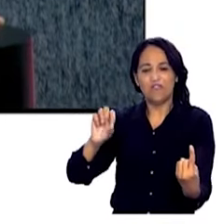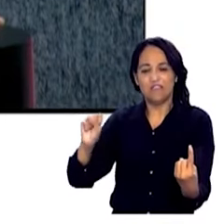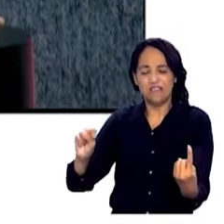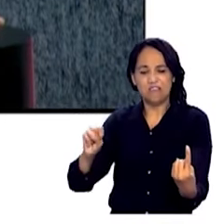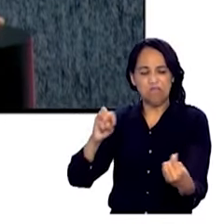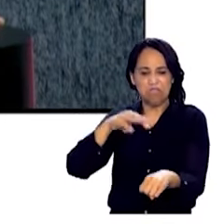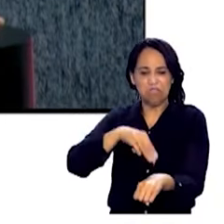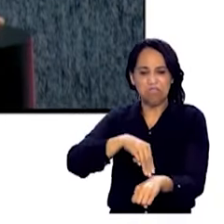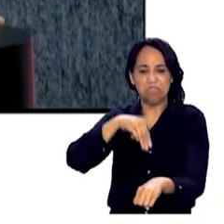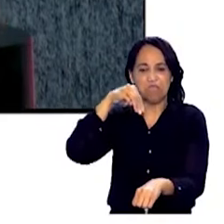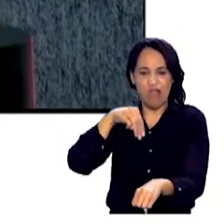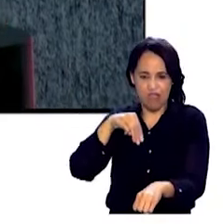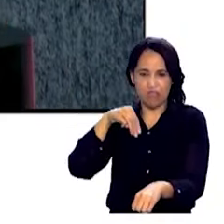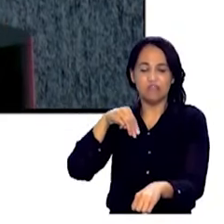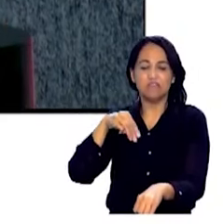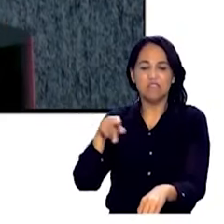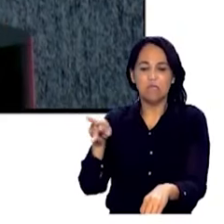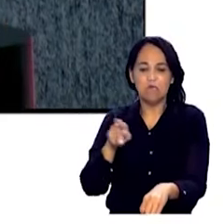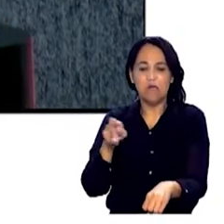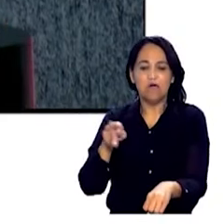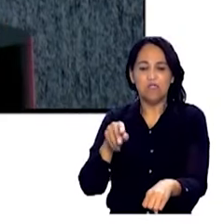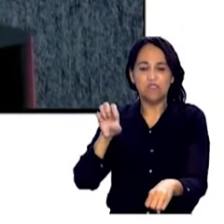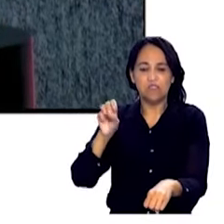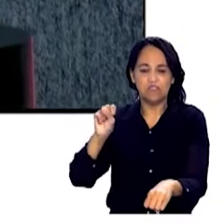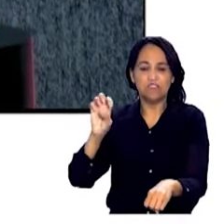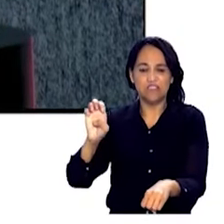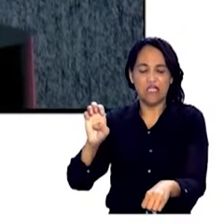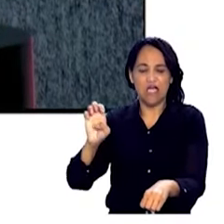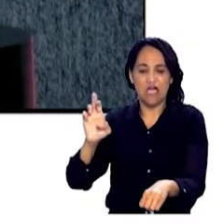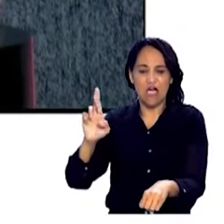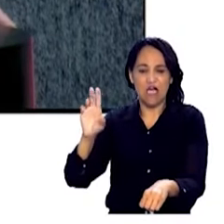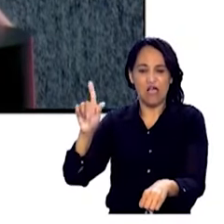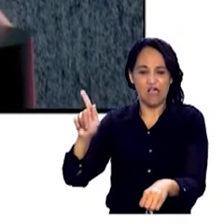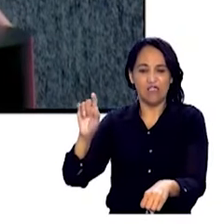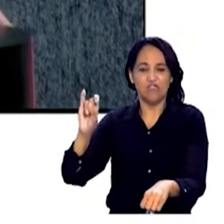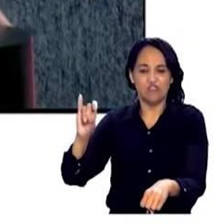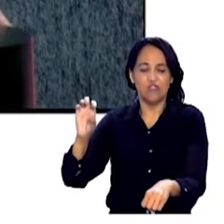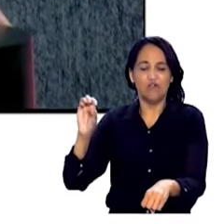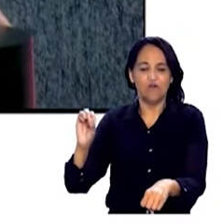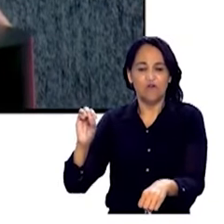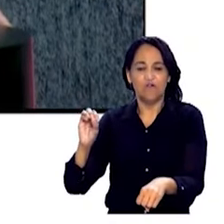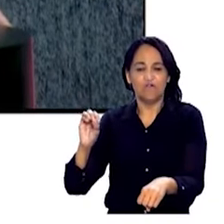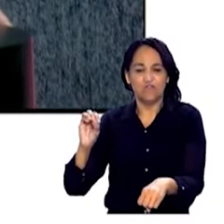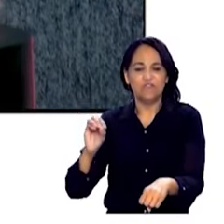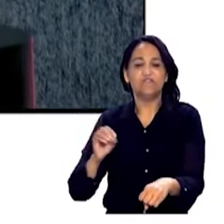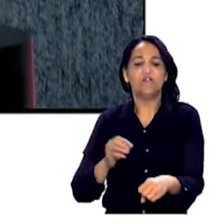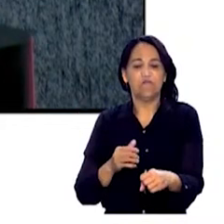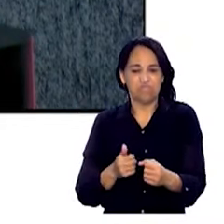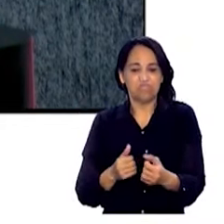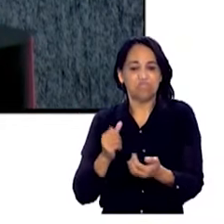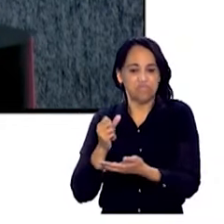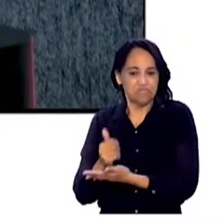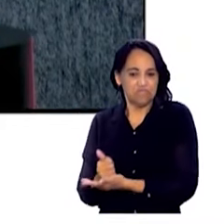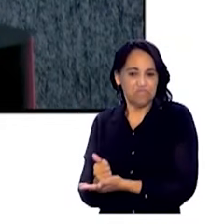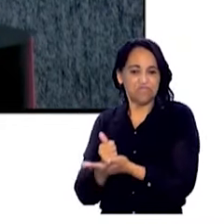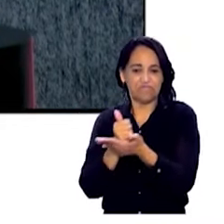Mestre que está aqui professor Sérgio cruzarem alte de quem eu carrego a pasta aí também há algum tempo